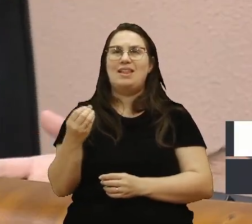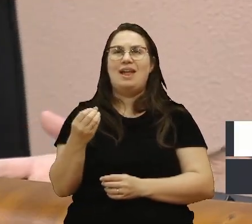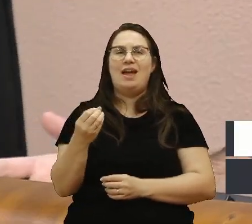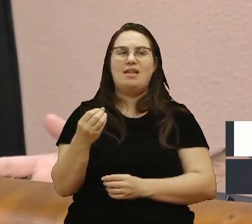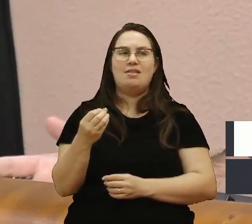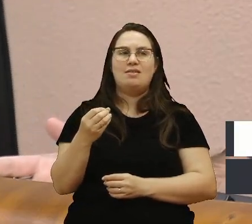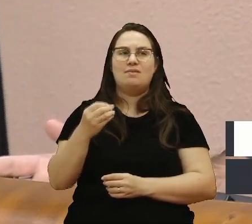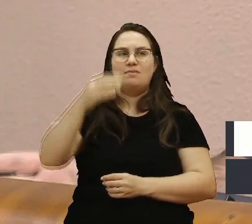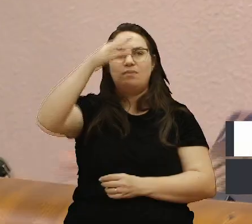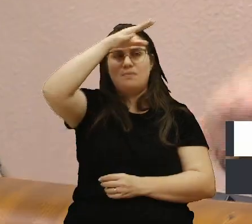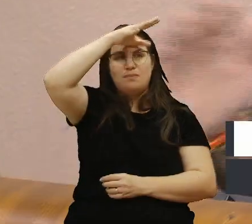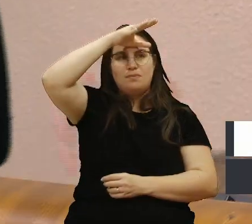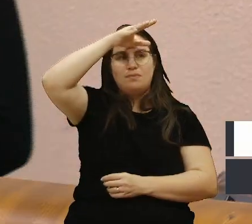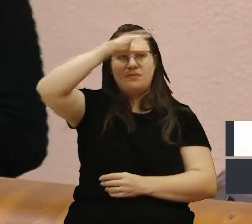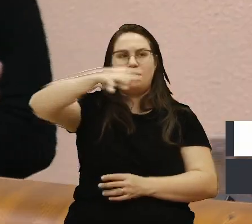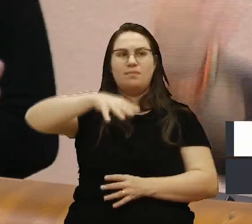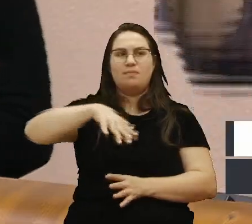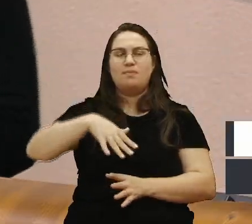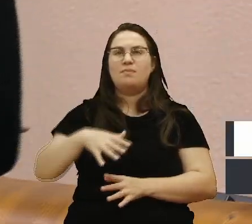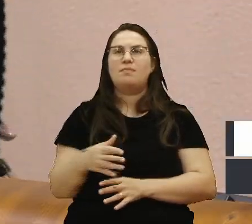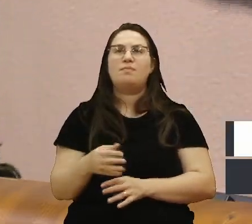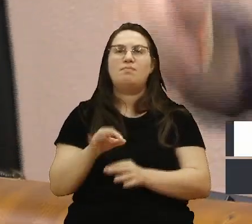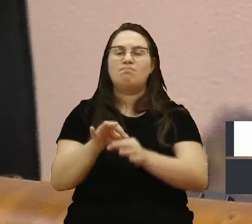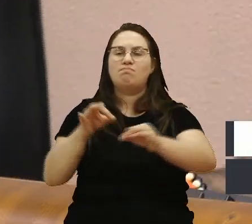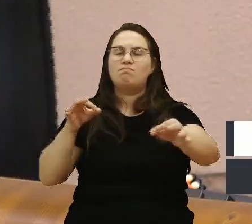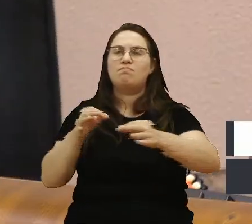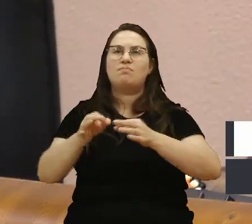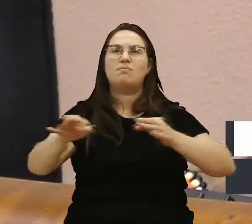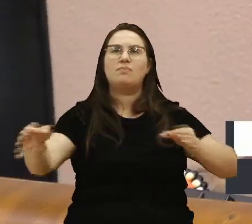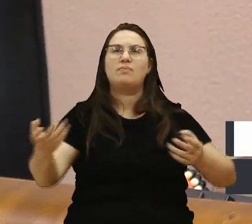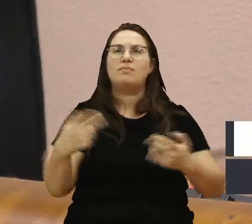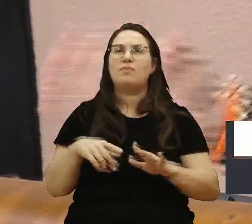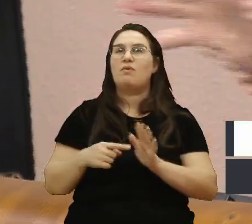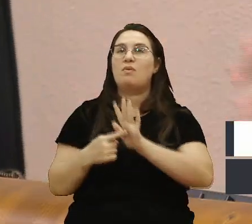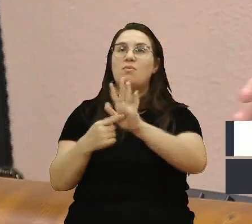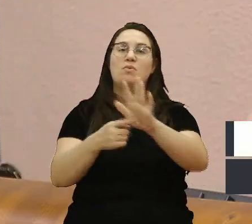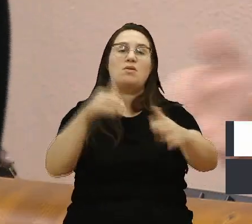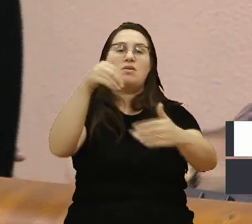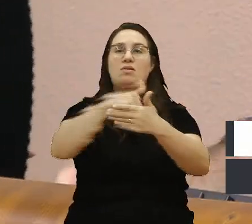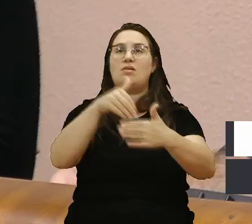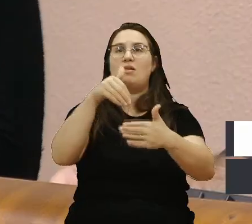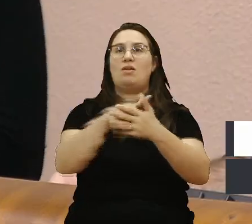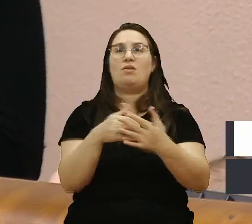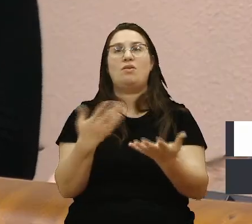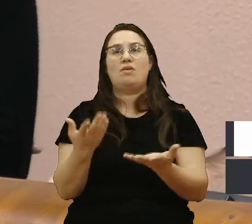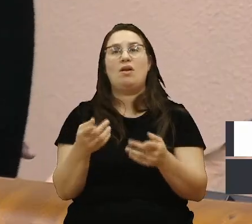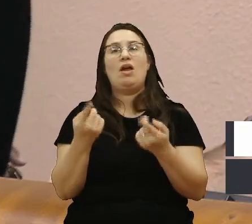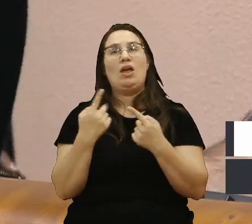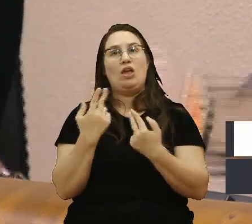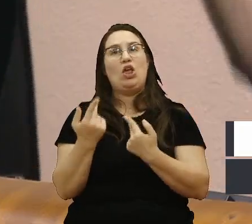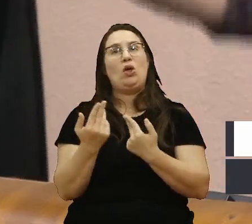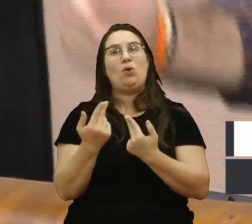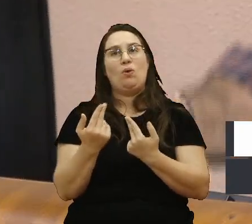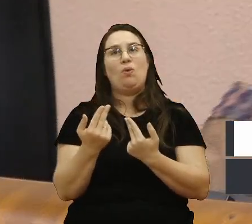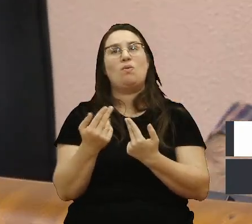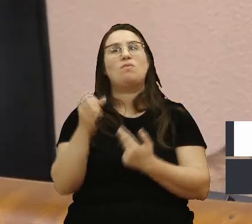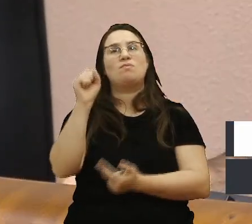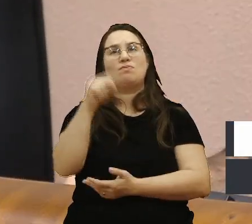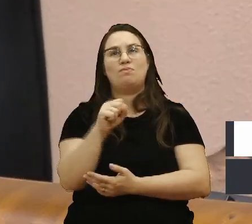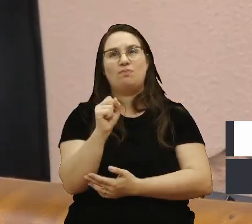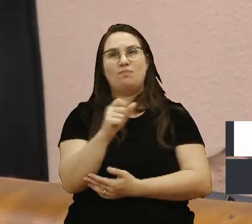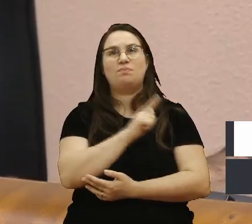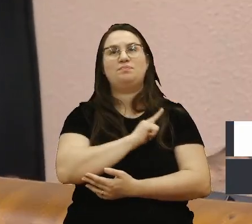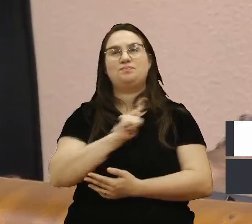a gente não vê a Marina Silva, ela desapareceu, só vai aparecer nas próximas eleições. E aí, ao mesmo tempo, a gente vê, aí sim, um